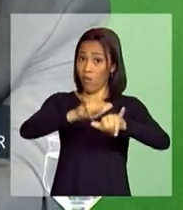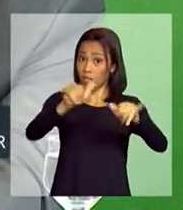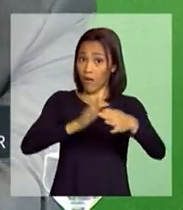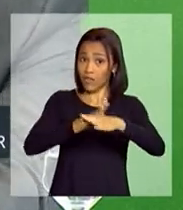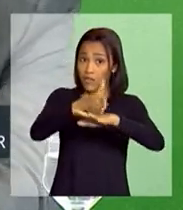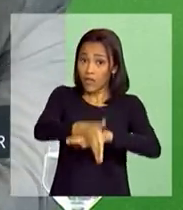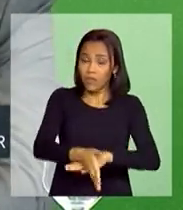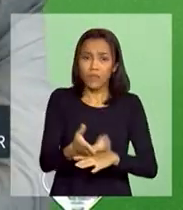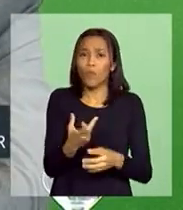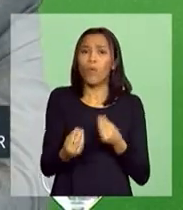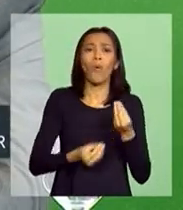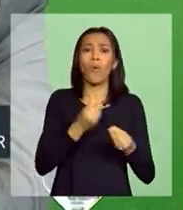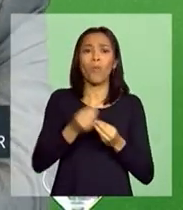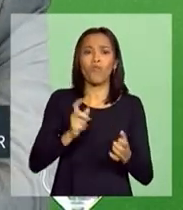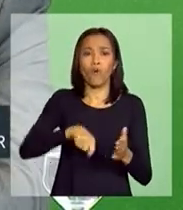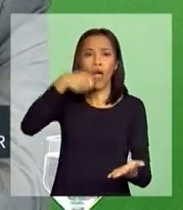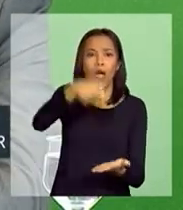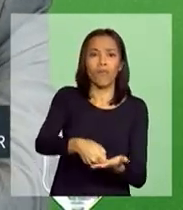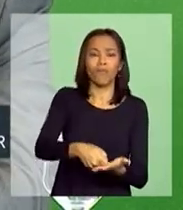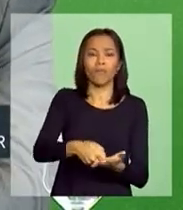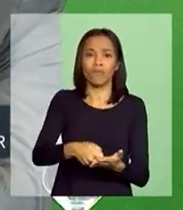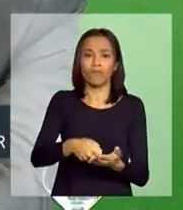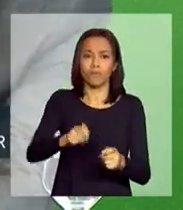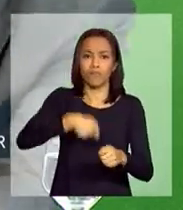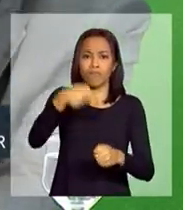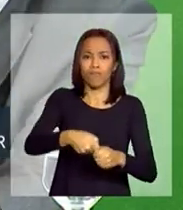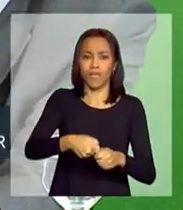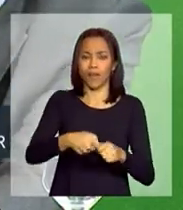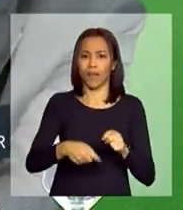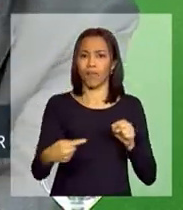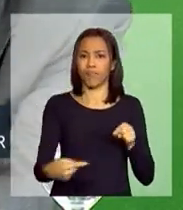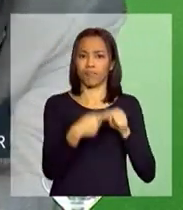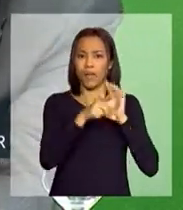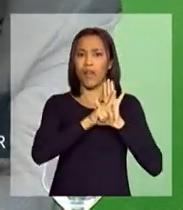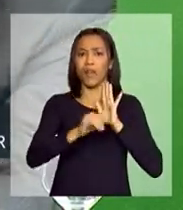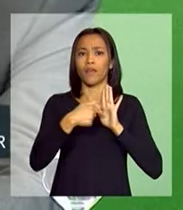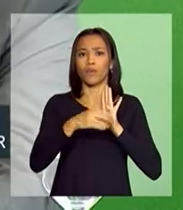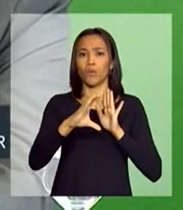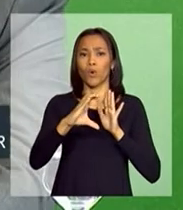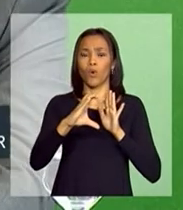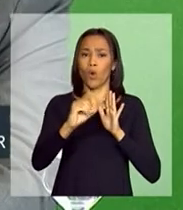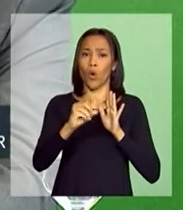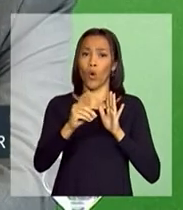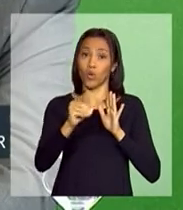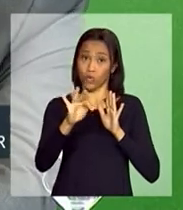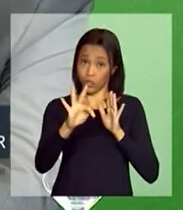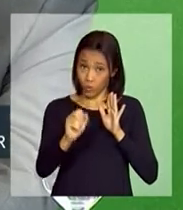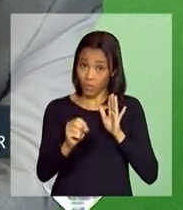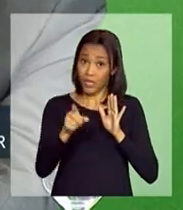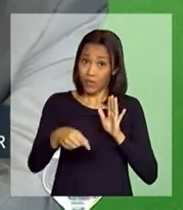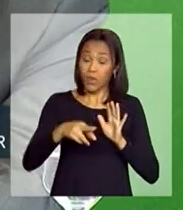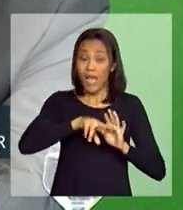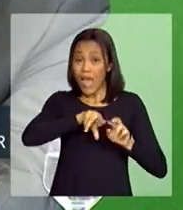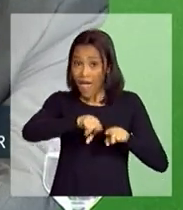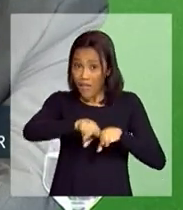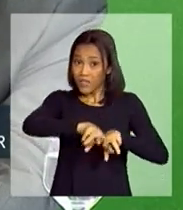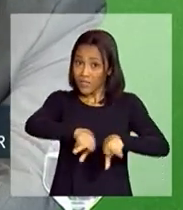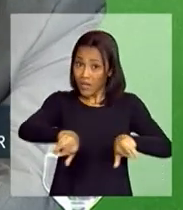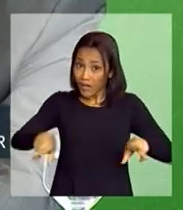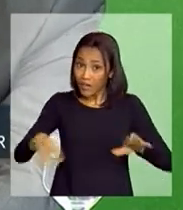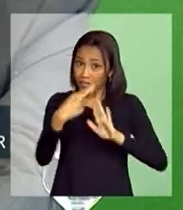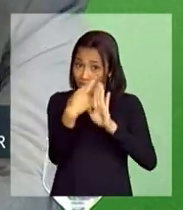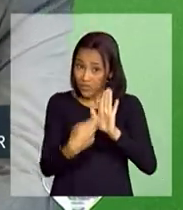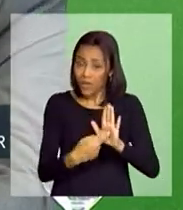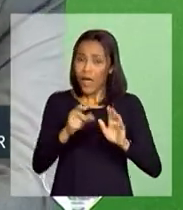não tenho como aplicar o código defesa do consumidor então a toda o conjunto de medidas regulatórios estão sendo tomadas é para dar efetividade é o